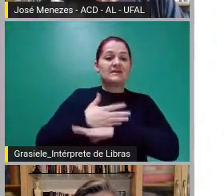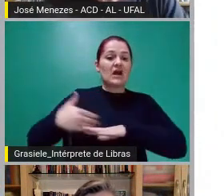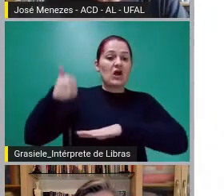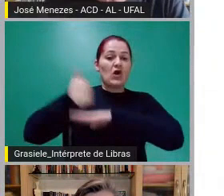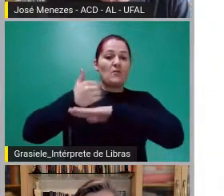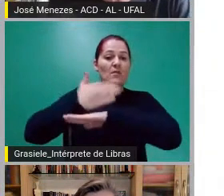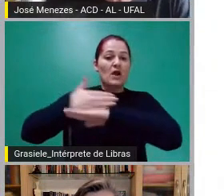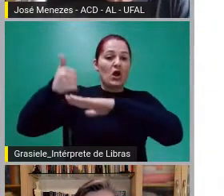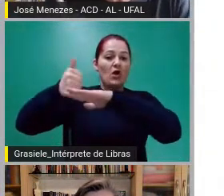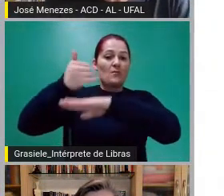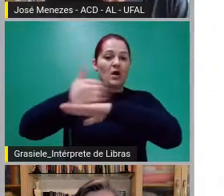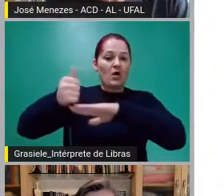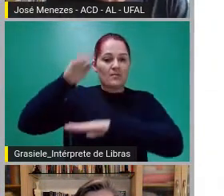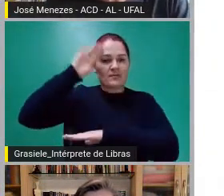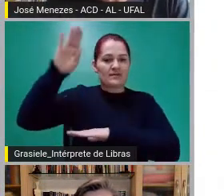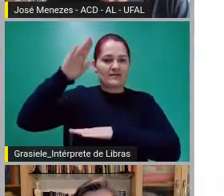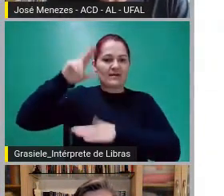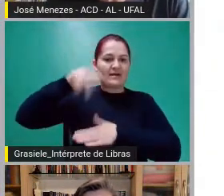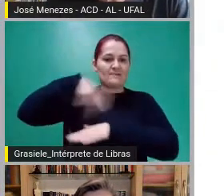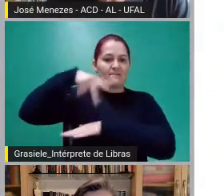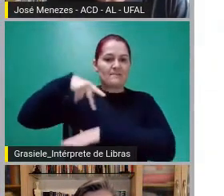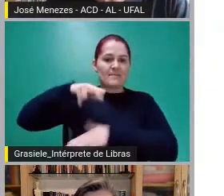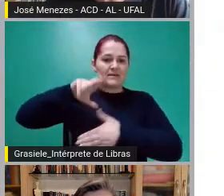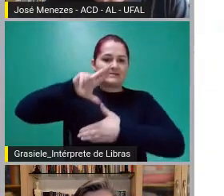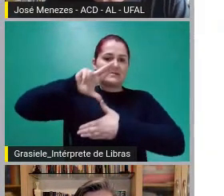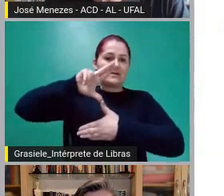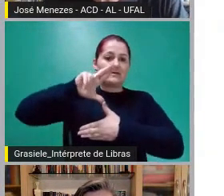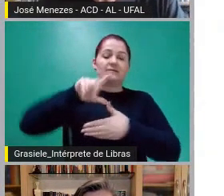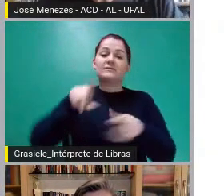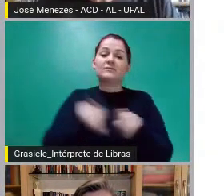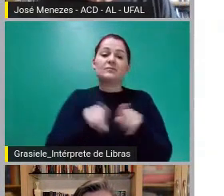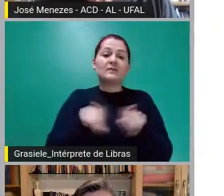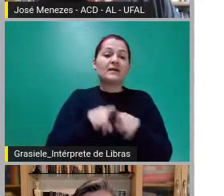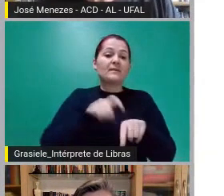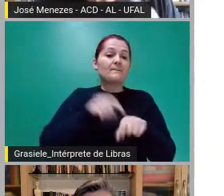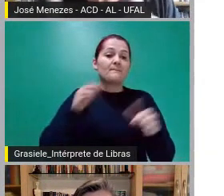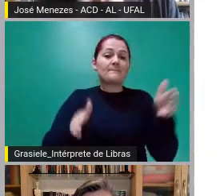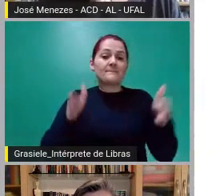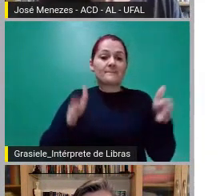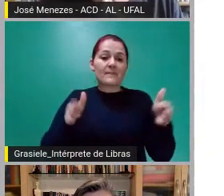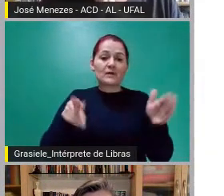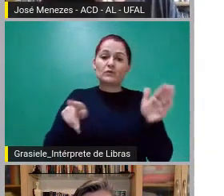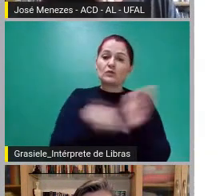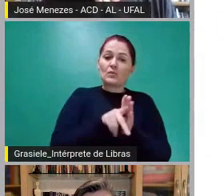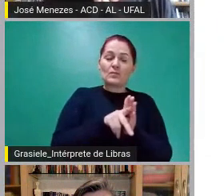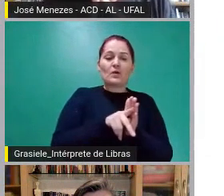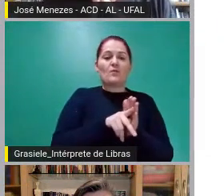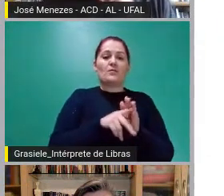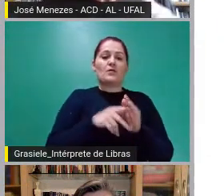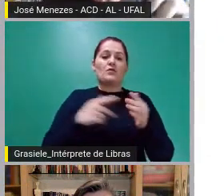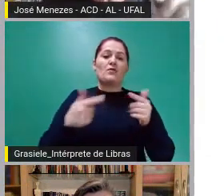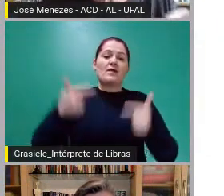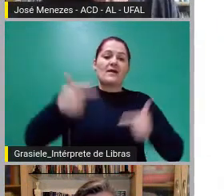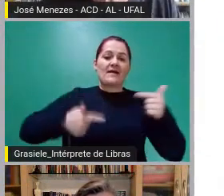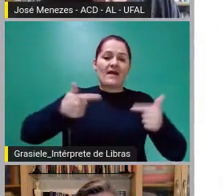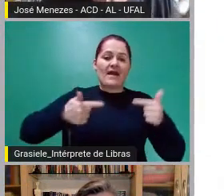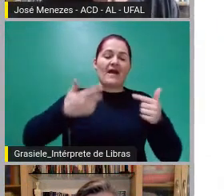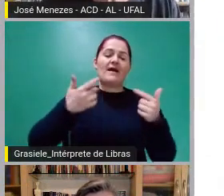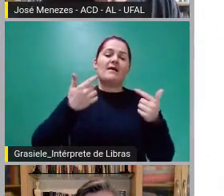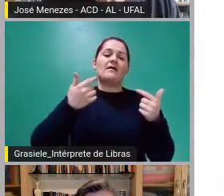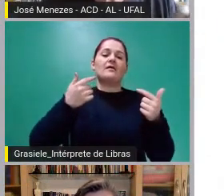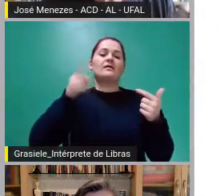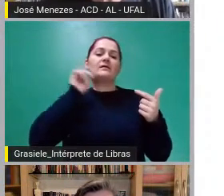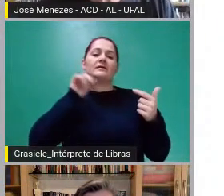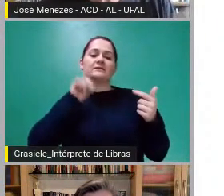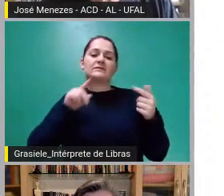Isso tudo abriu caminho para o processo de endividamento. Quando as taxas de juros eram baixas, vejam bem, o euromercado,